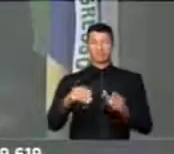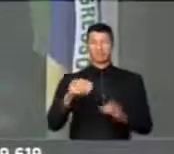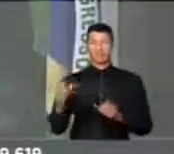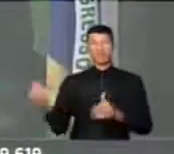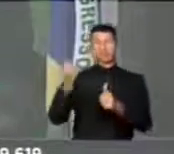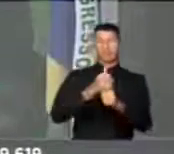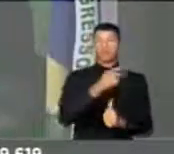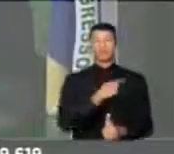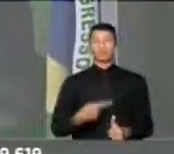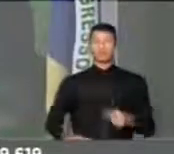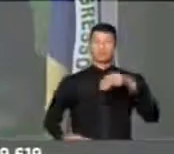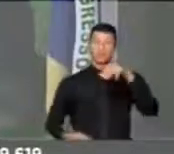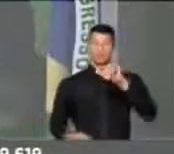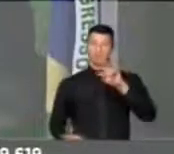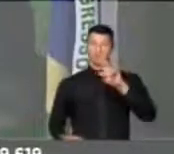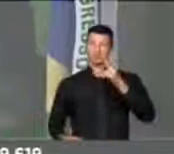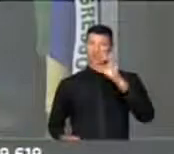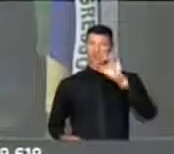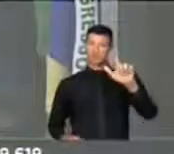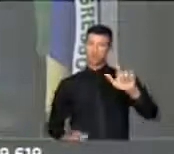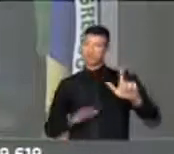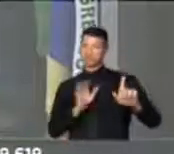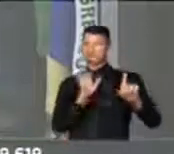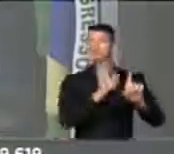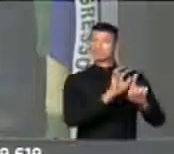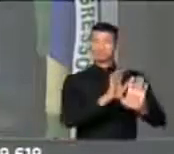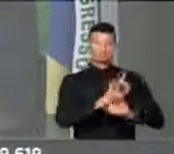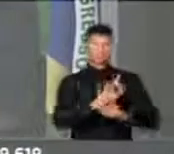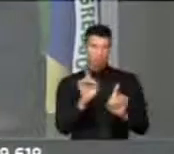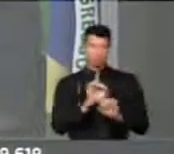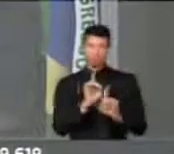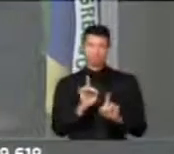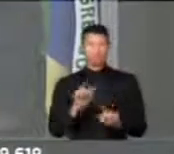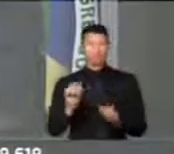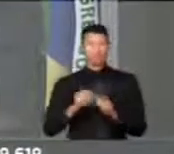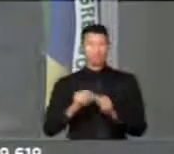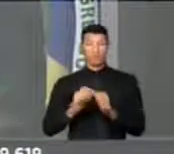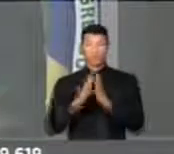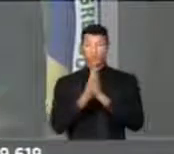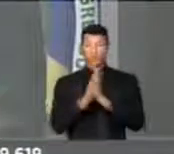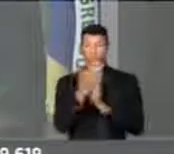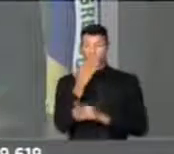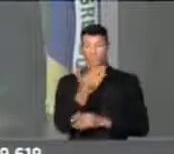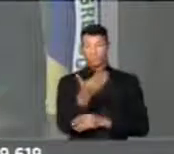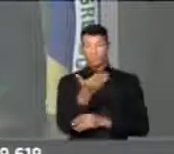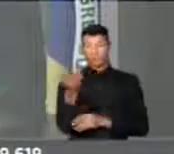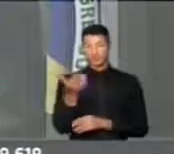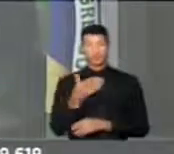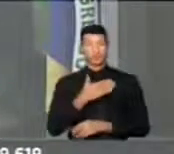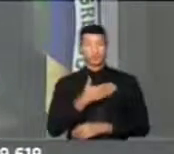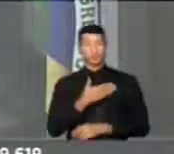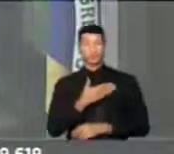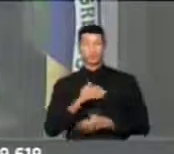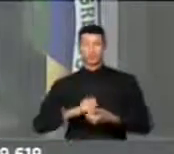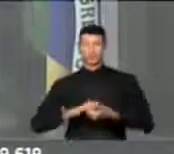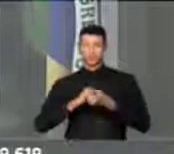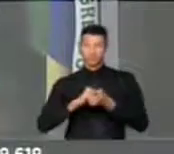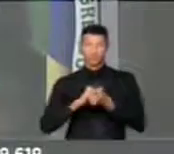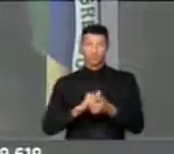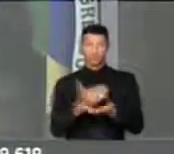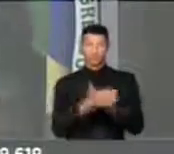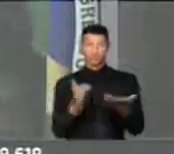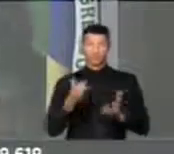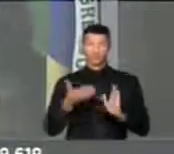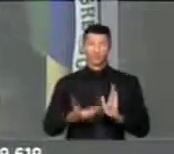presidente Michel Temer contra a parede. Faço um apelo, meus caros companheiros